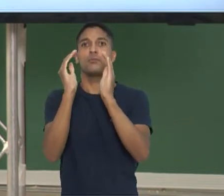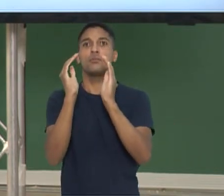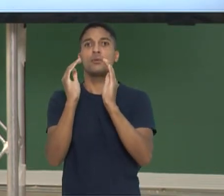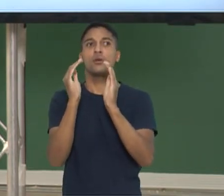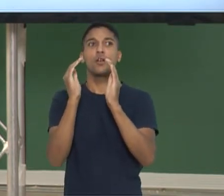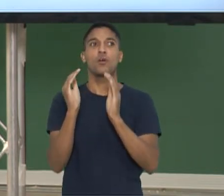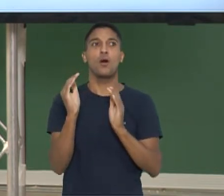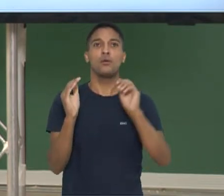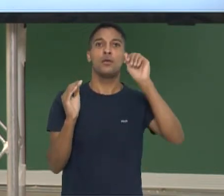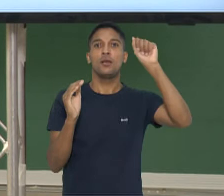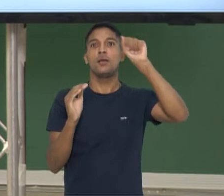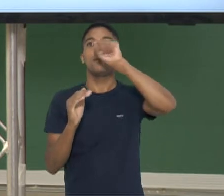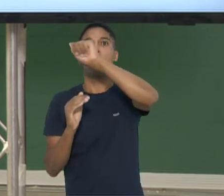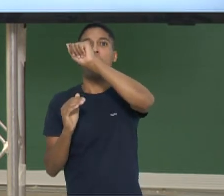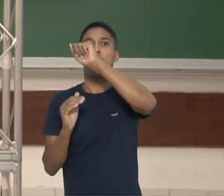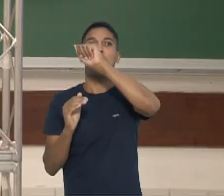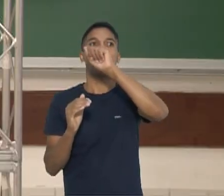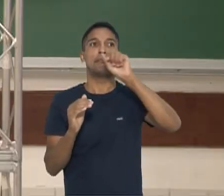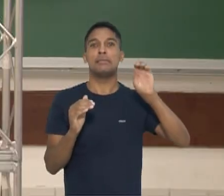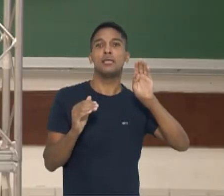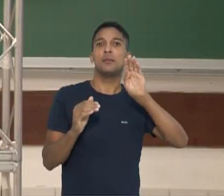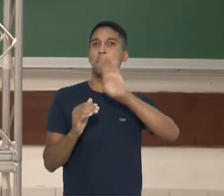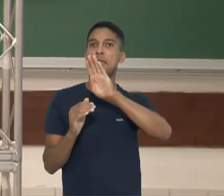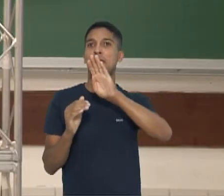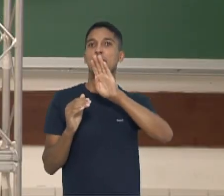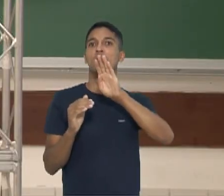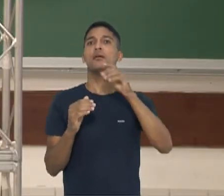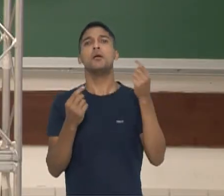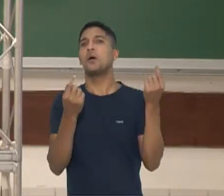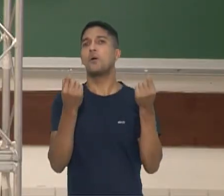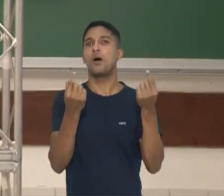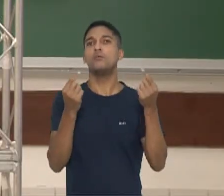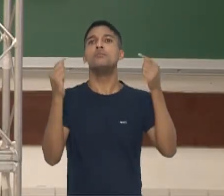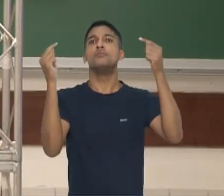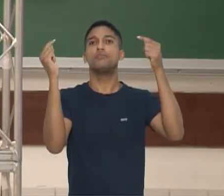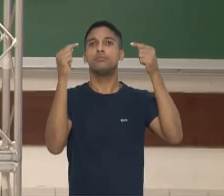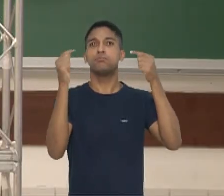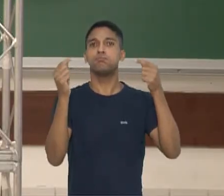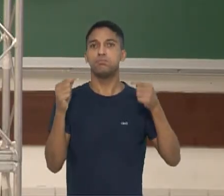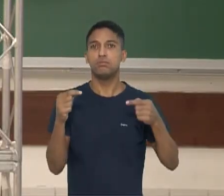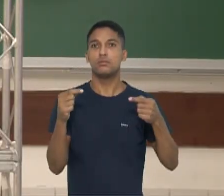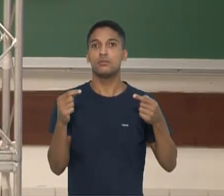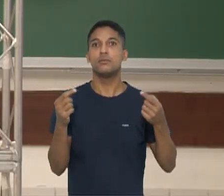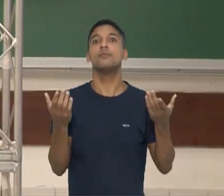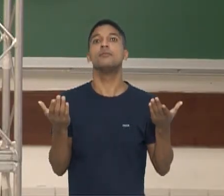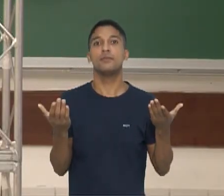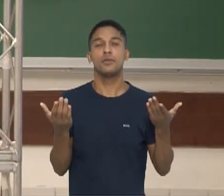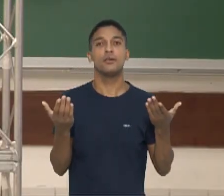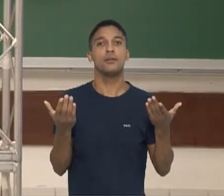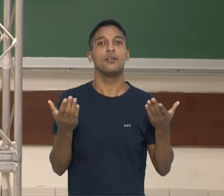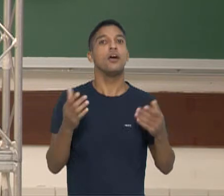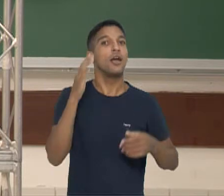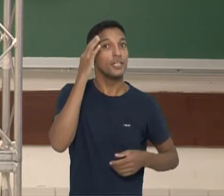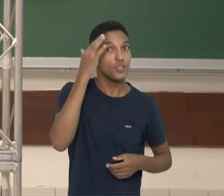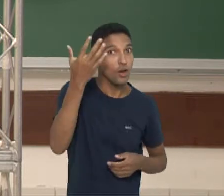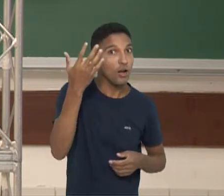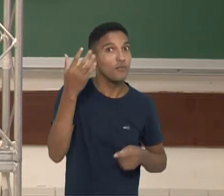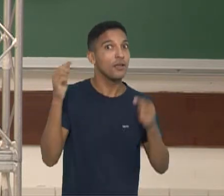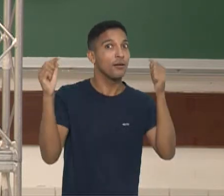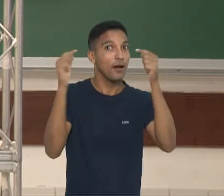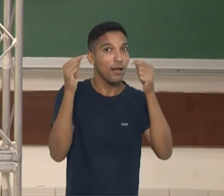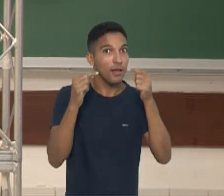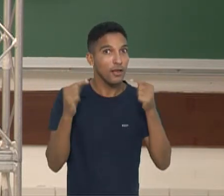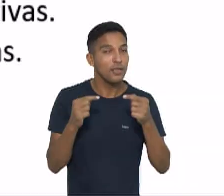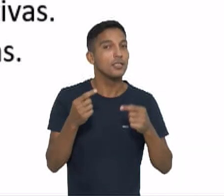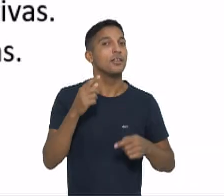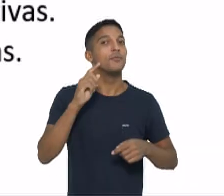plural, ok? Resolvam aí, nós já voltamos para ver quais são as respostas corretas e quais correspondem com as